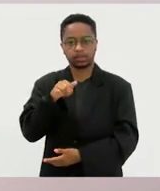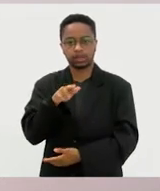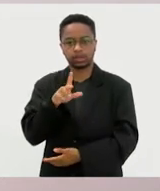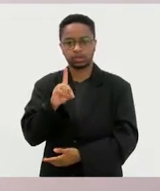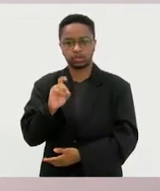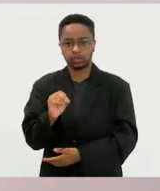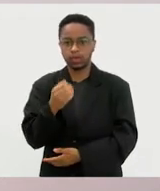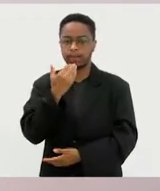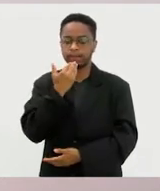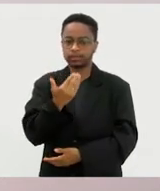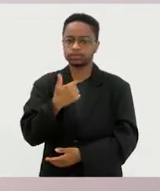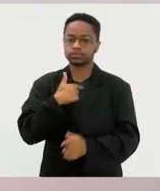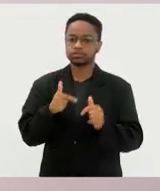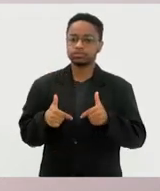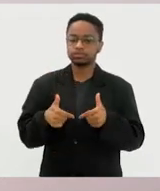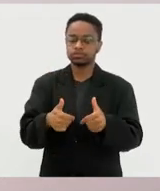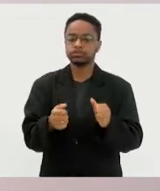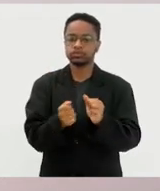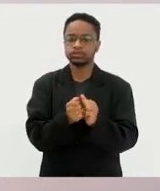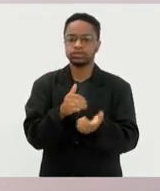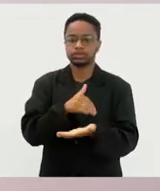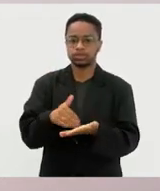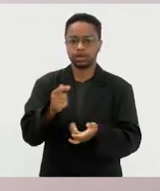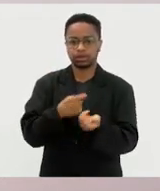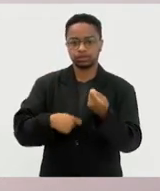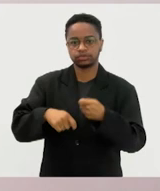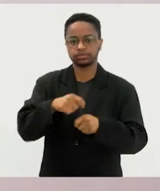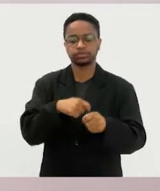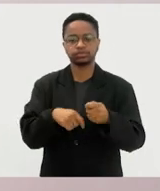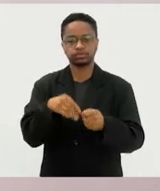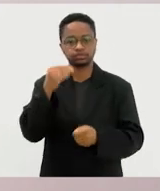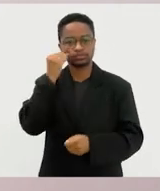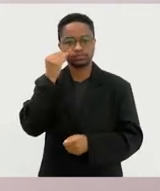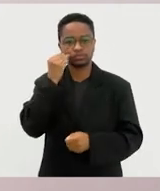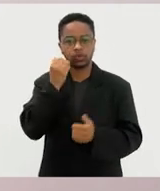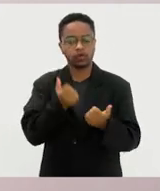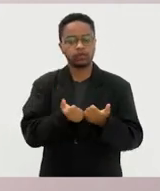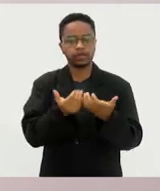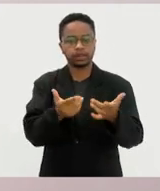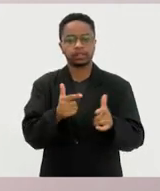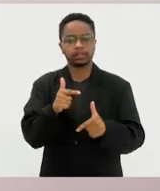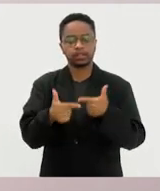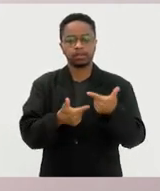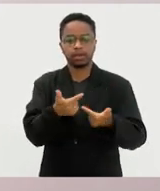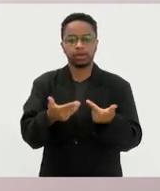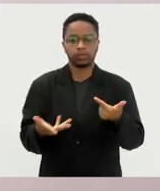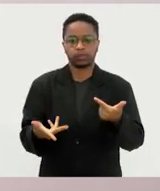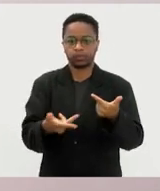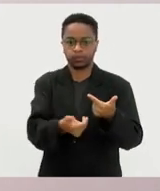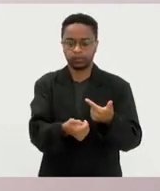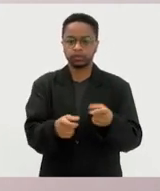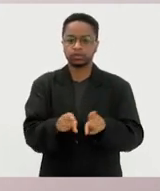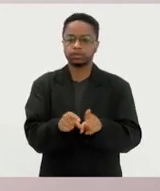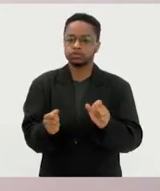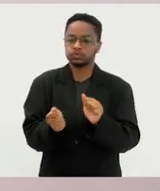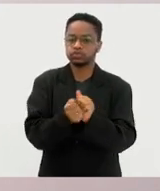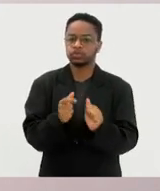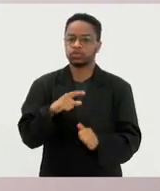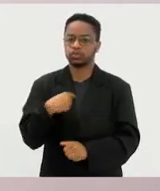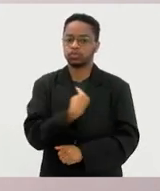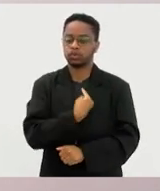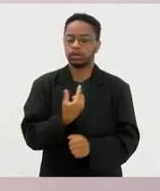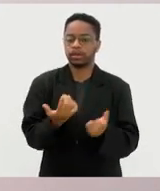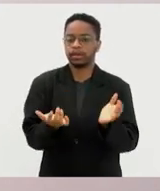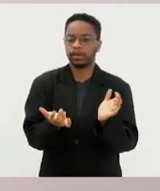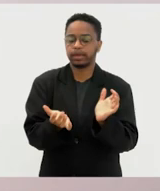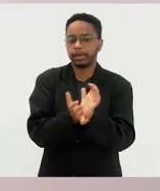essa junto com o nosso subsecretário de administração, de condições de trabalho, né? E junto com a nossa equipe também da